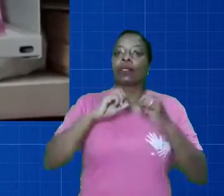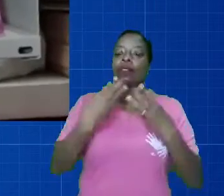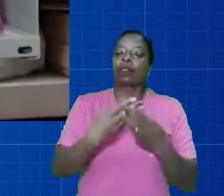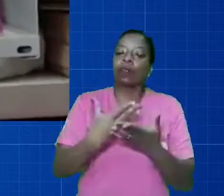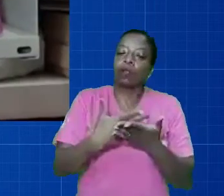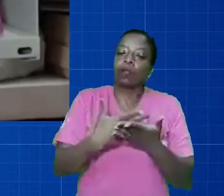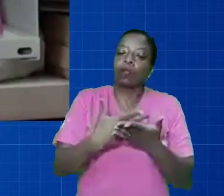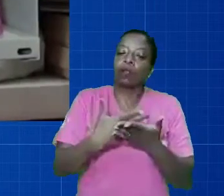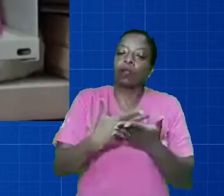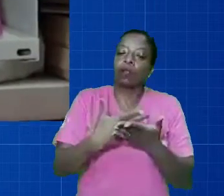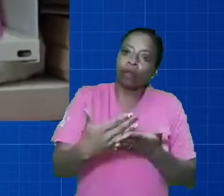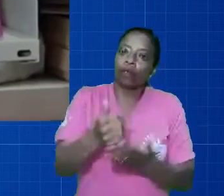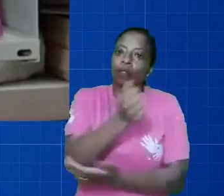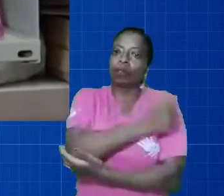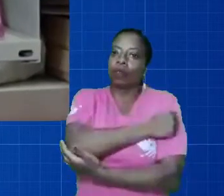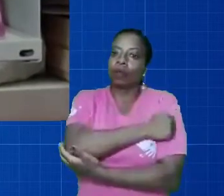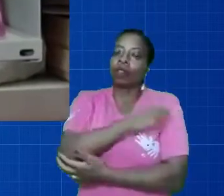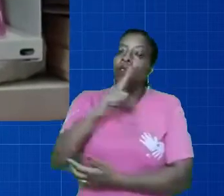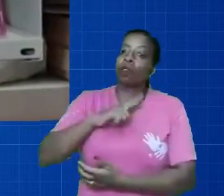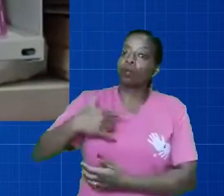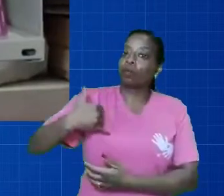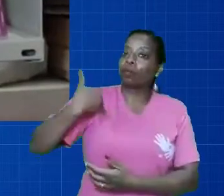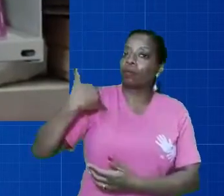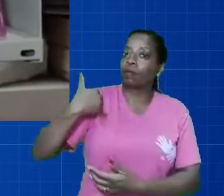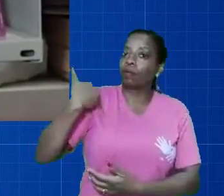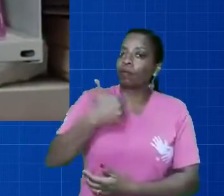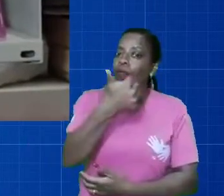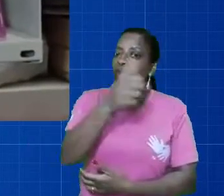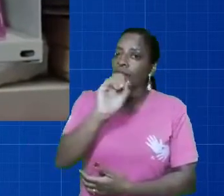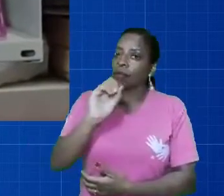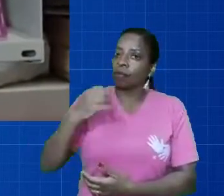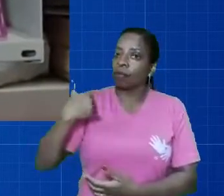anos. E em 2005